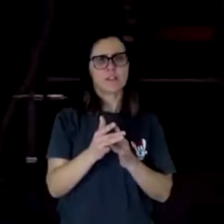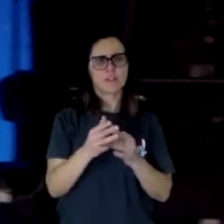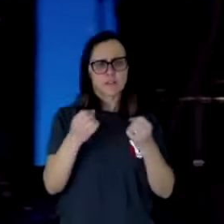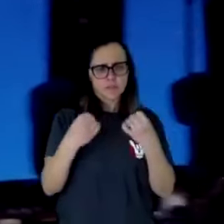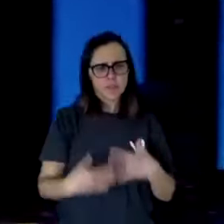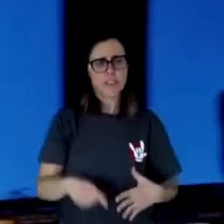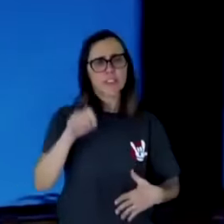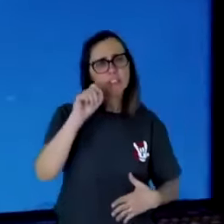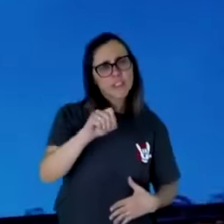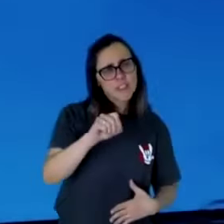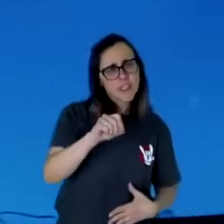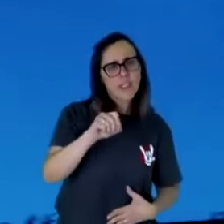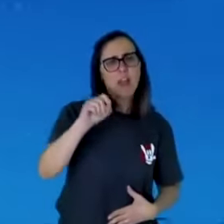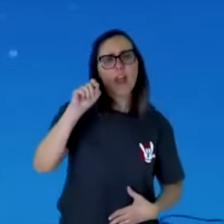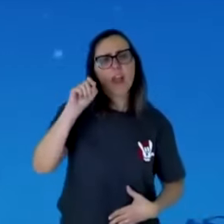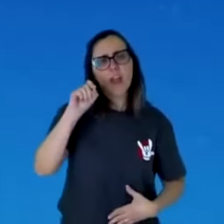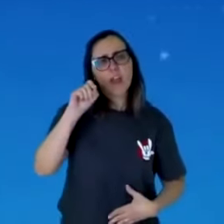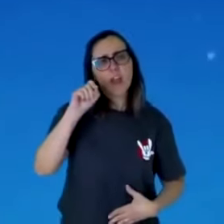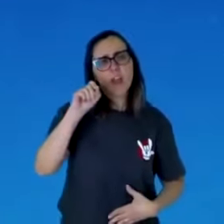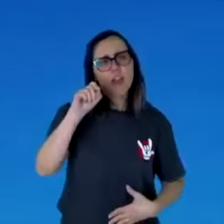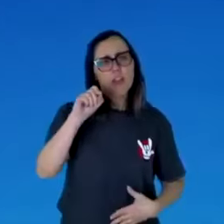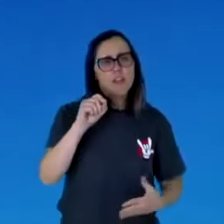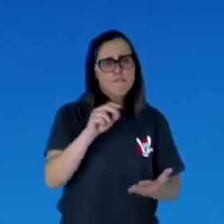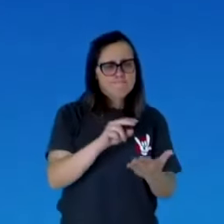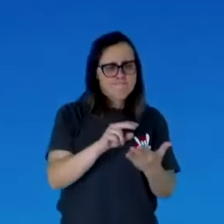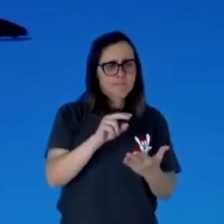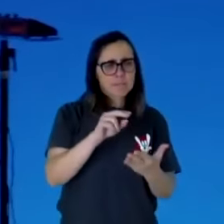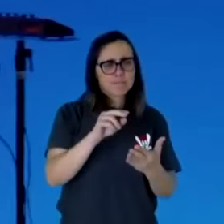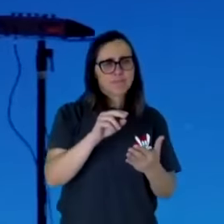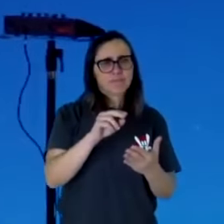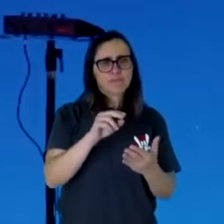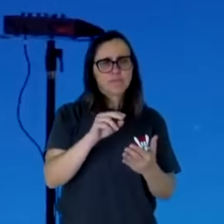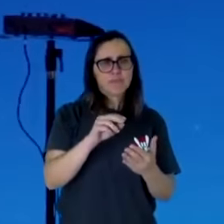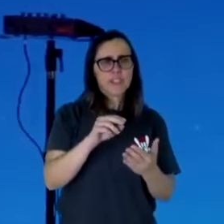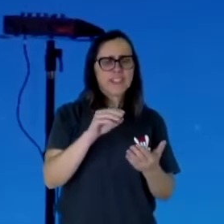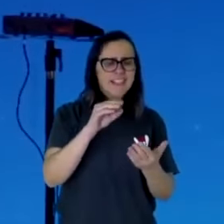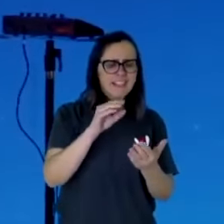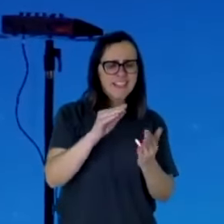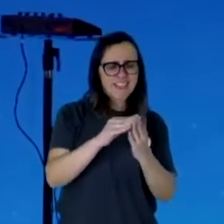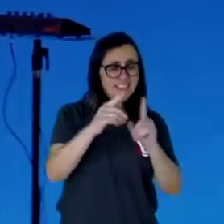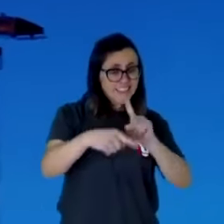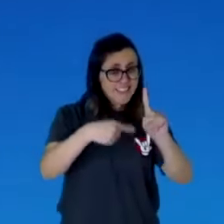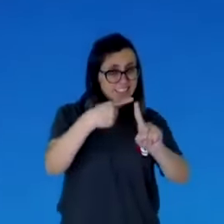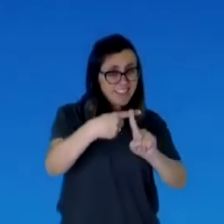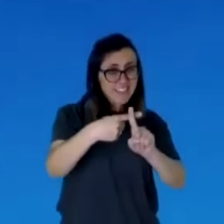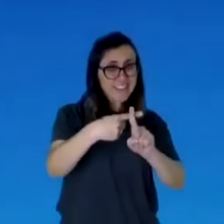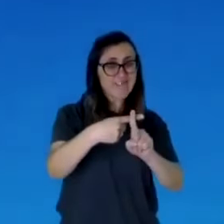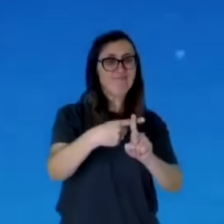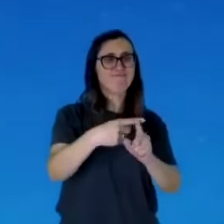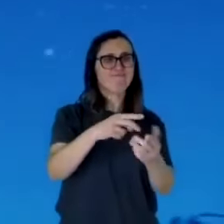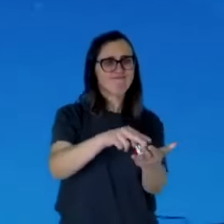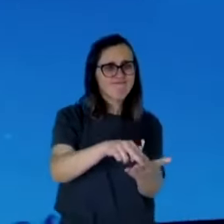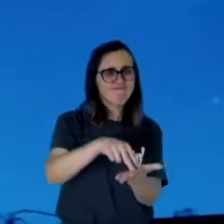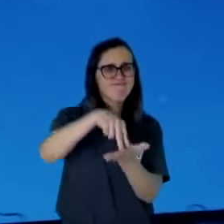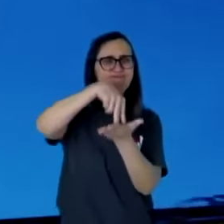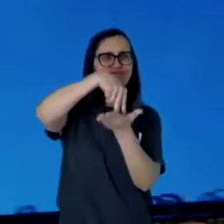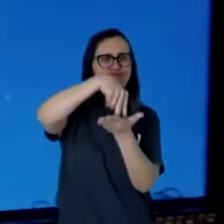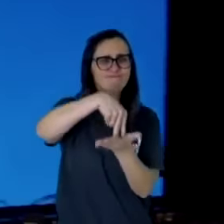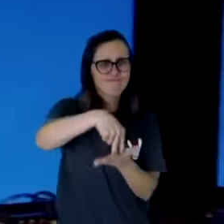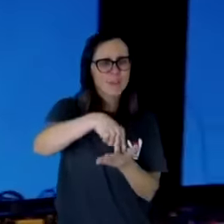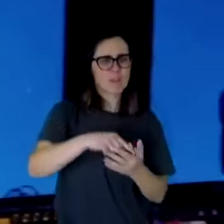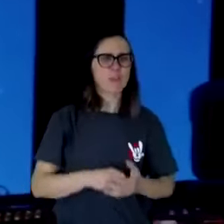igreja e as portas do inferno não prevalecerão contra ela